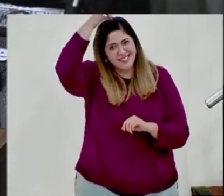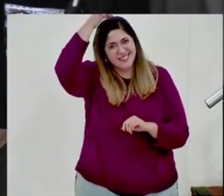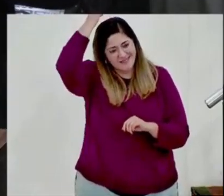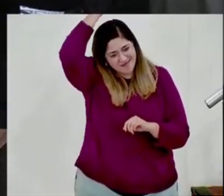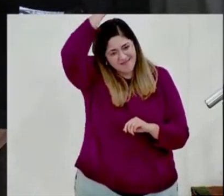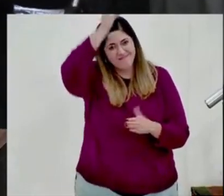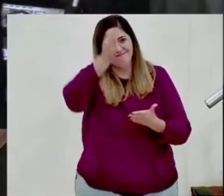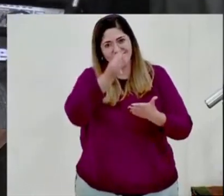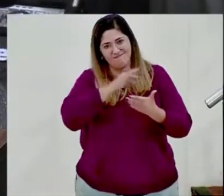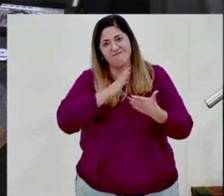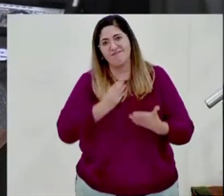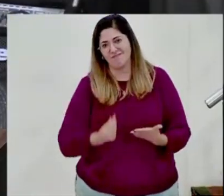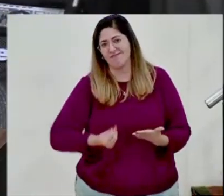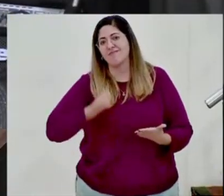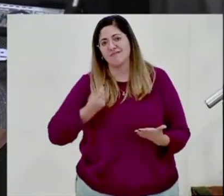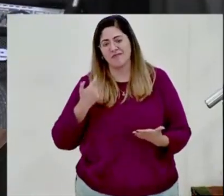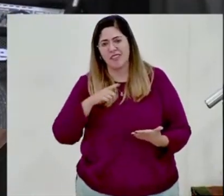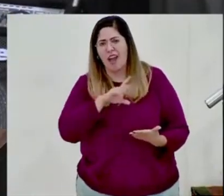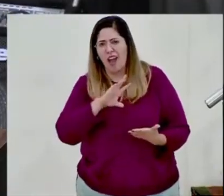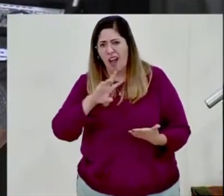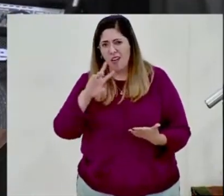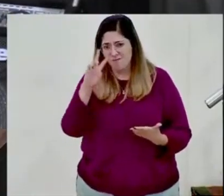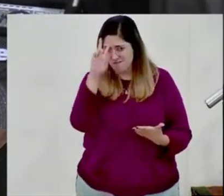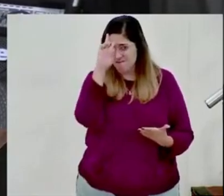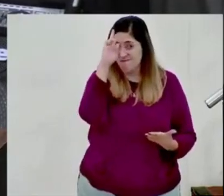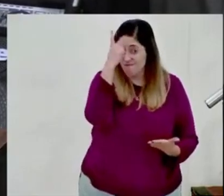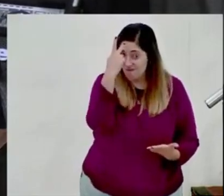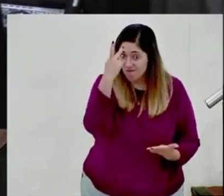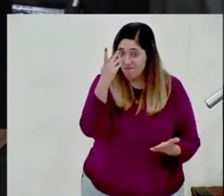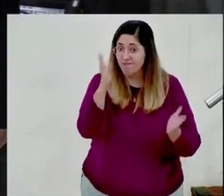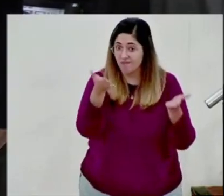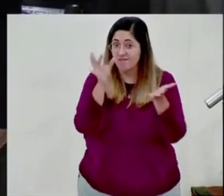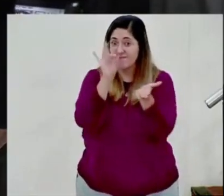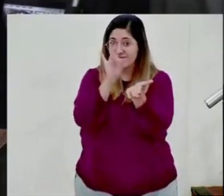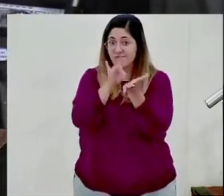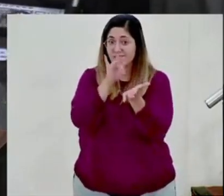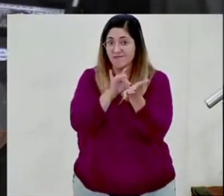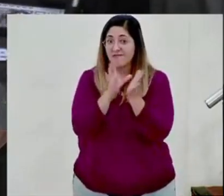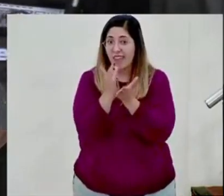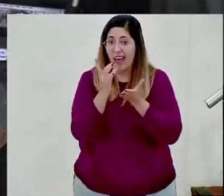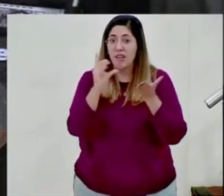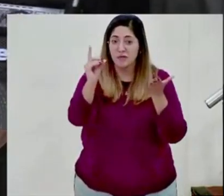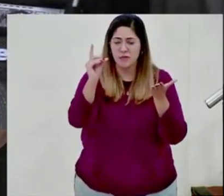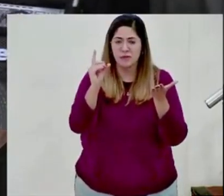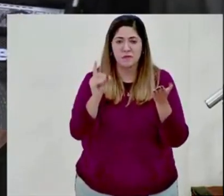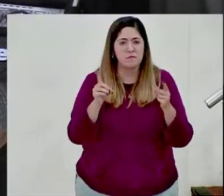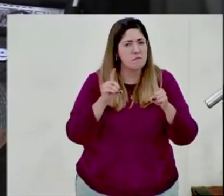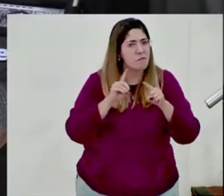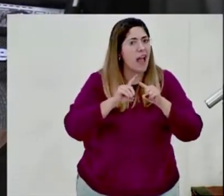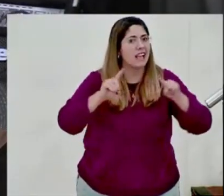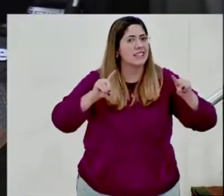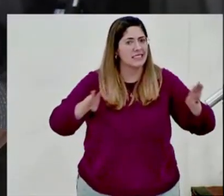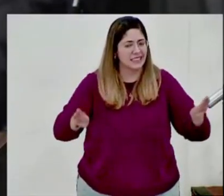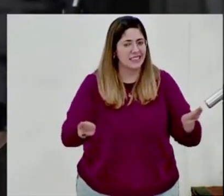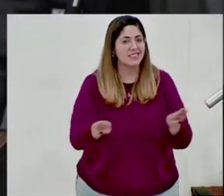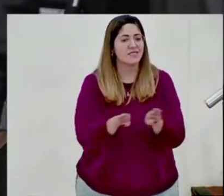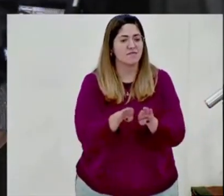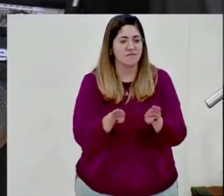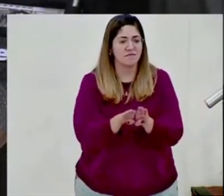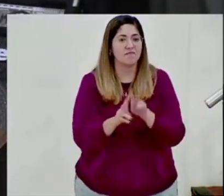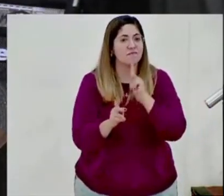Santo. É Ele que vai te convencer de que a palavra de Deus é verdade. Mas a gente também deve dizer uma coisa importante